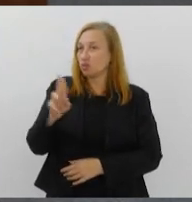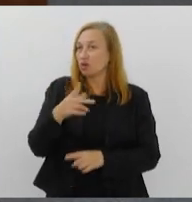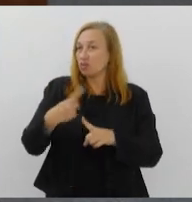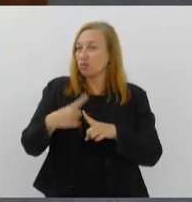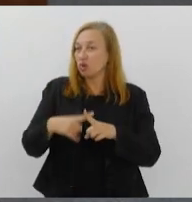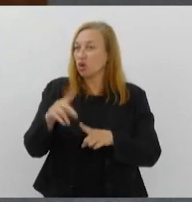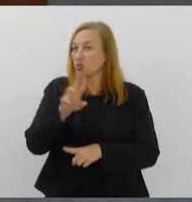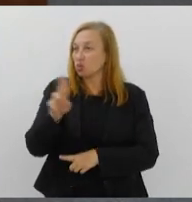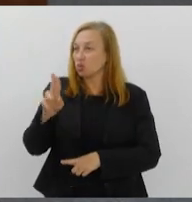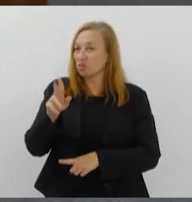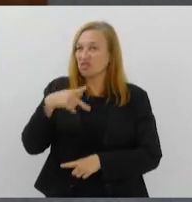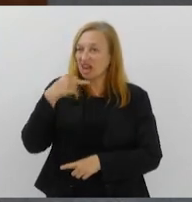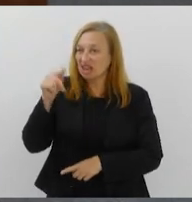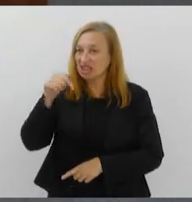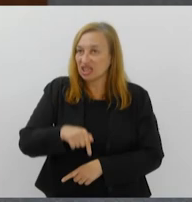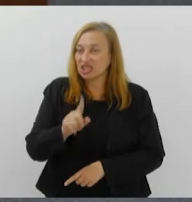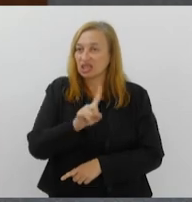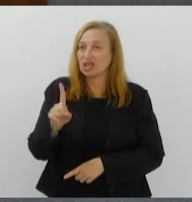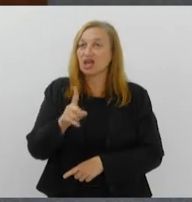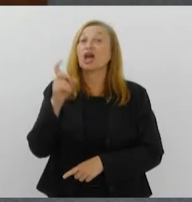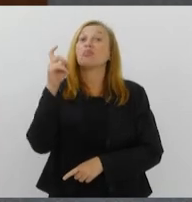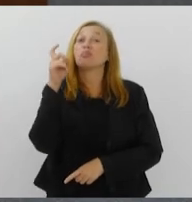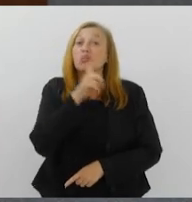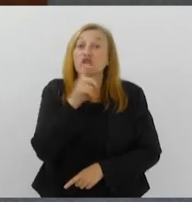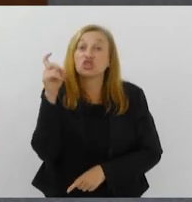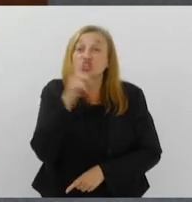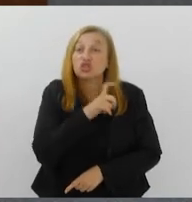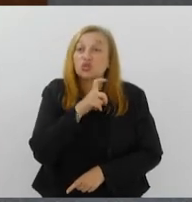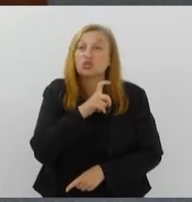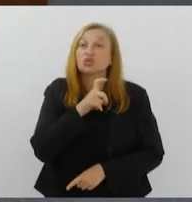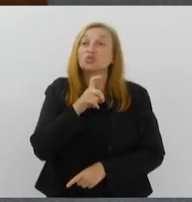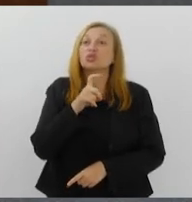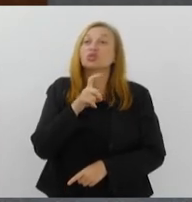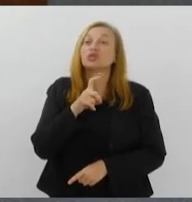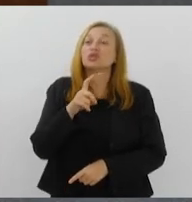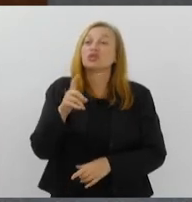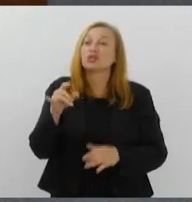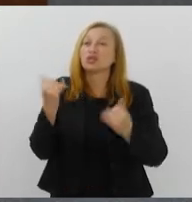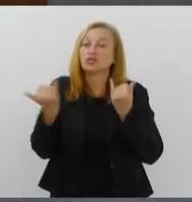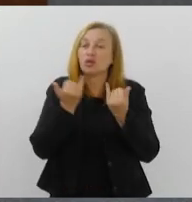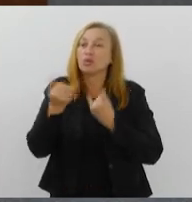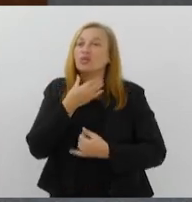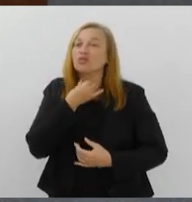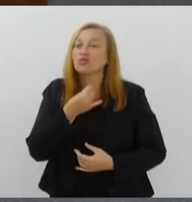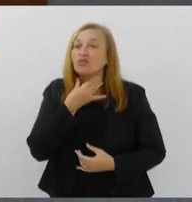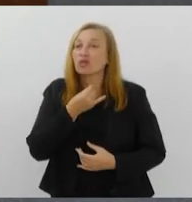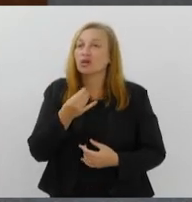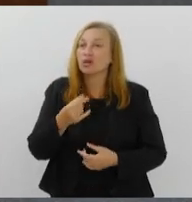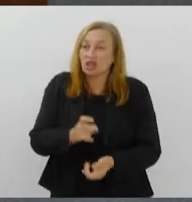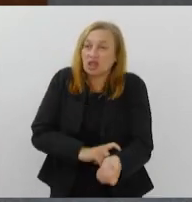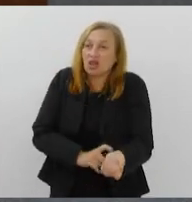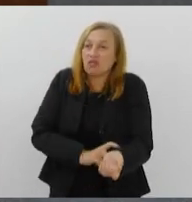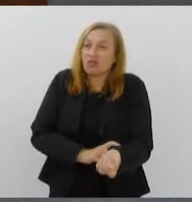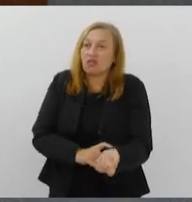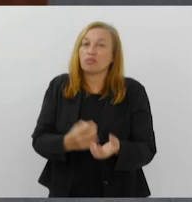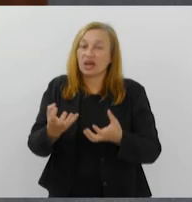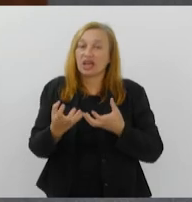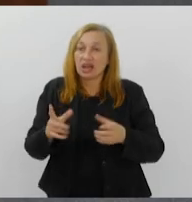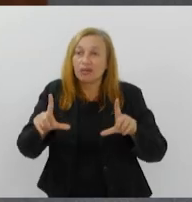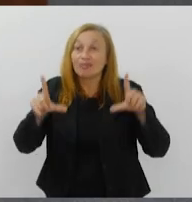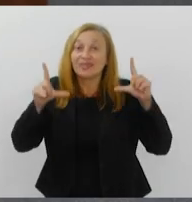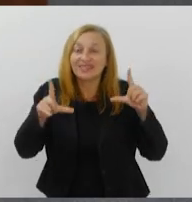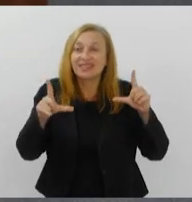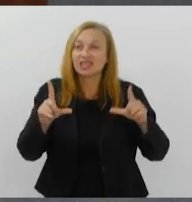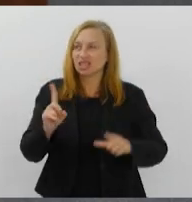nome pronunciado. Só digo que é mentiroso e fica fazendo fake news num desespero para tentar se promover. Não